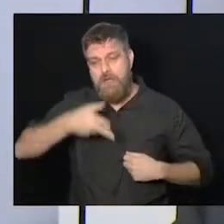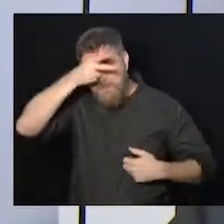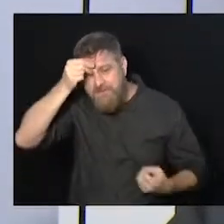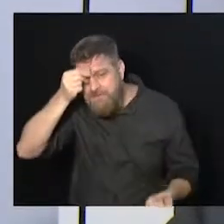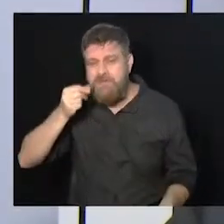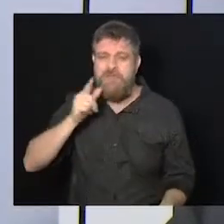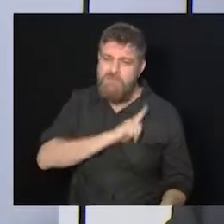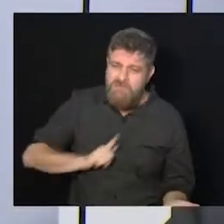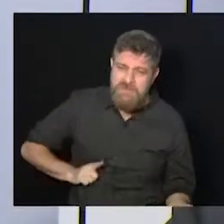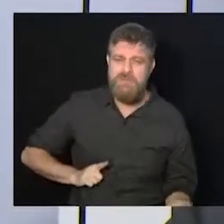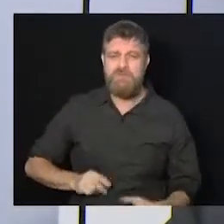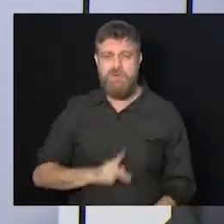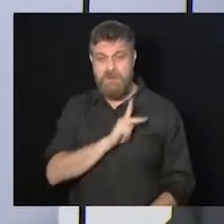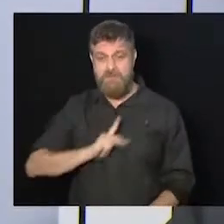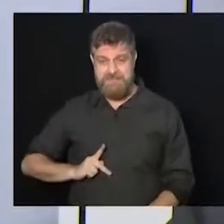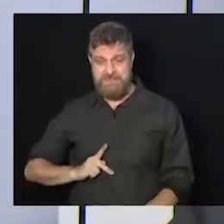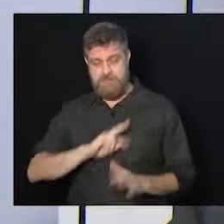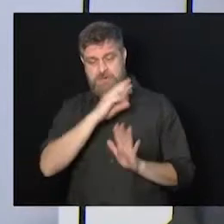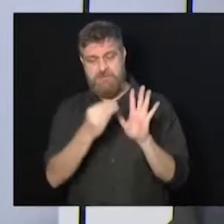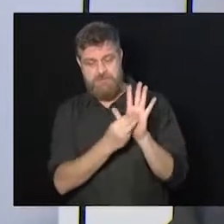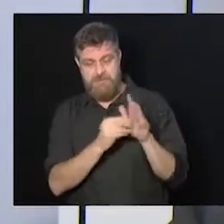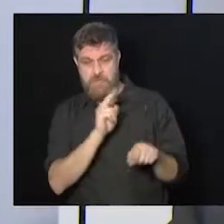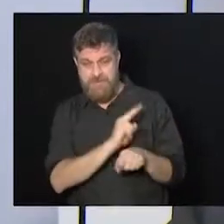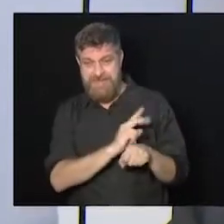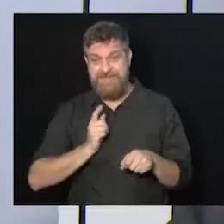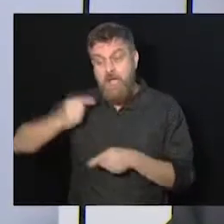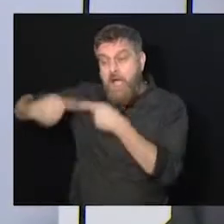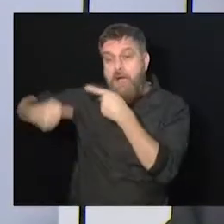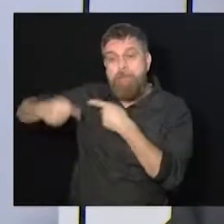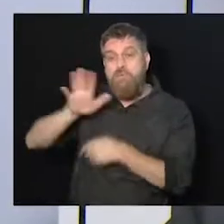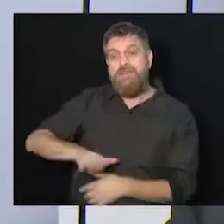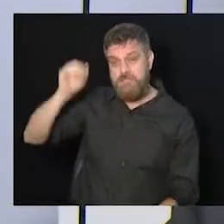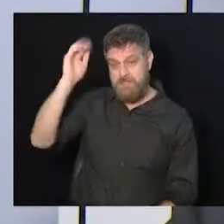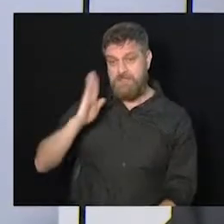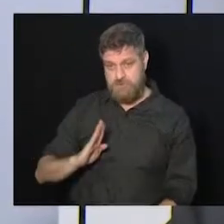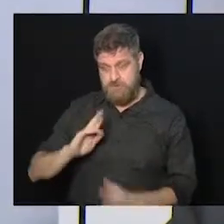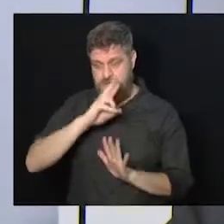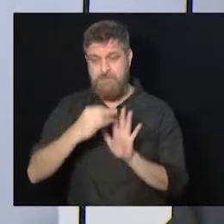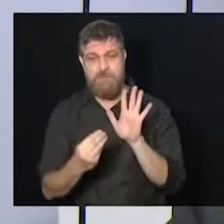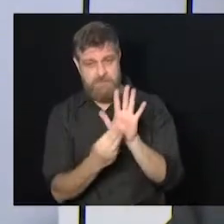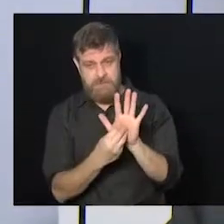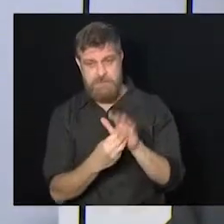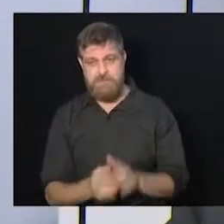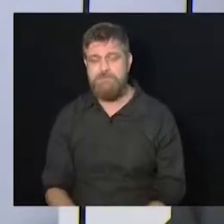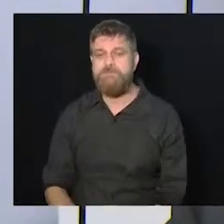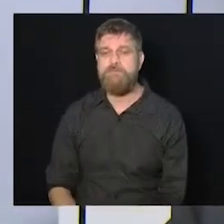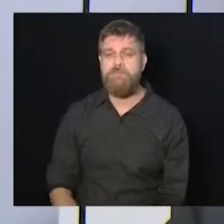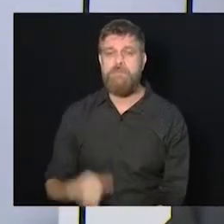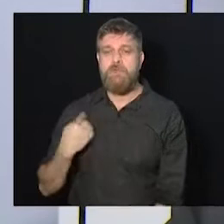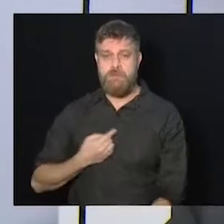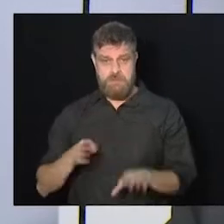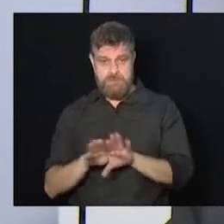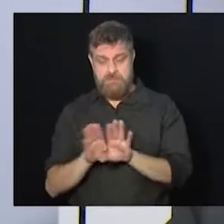meio ambiente. E temos uma política nacional de meio ambiente. Isso, até nessa área política que a gente vai entrar um